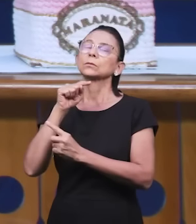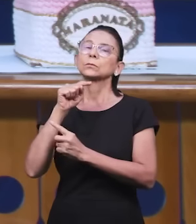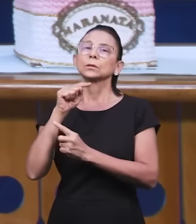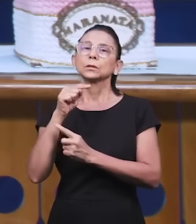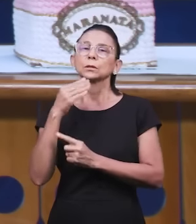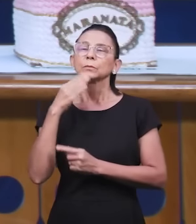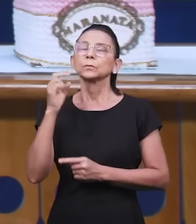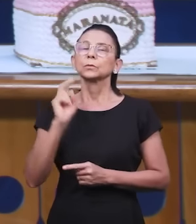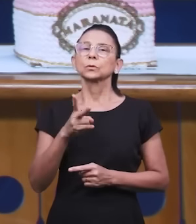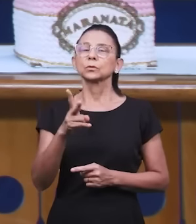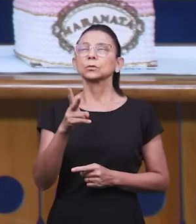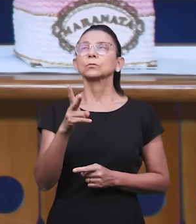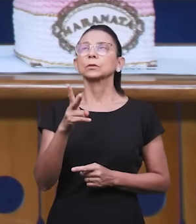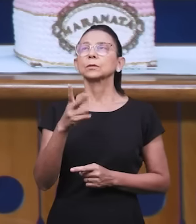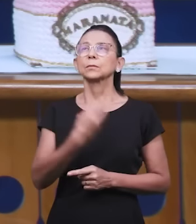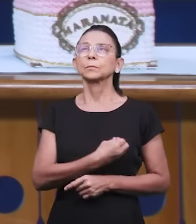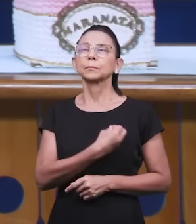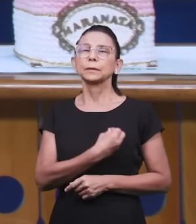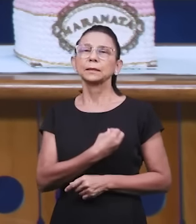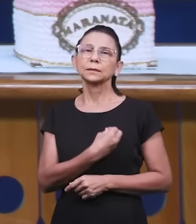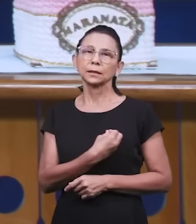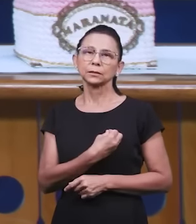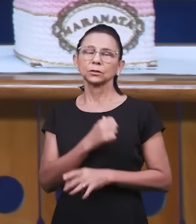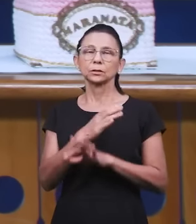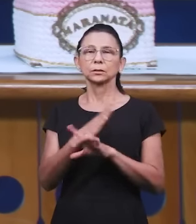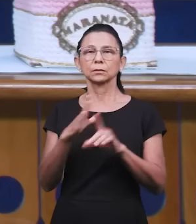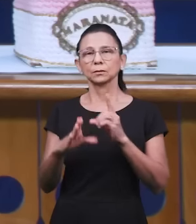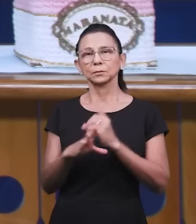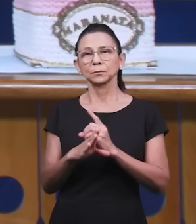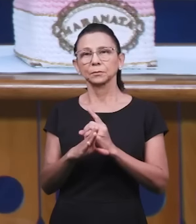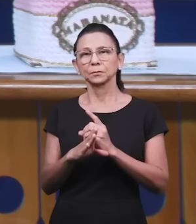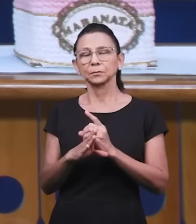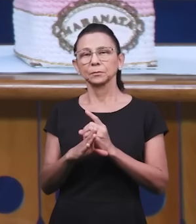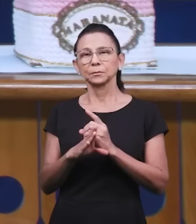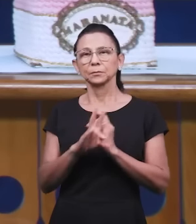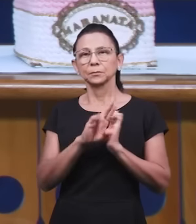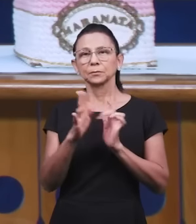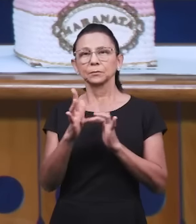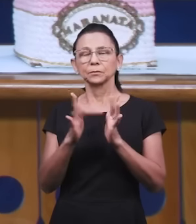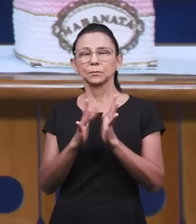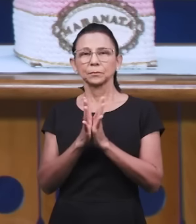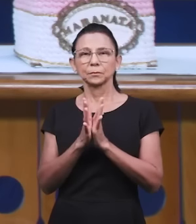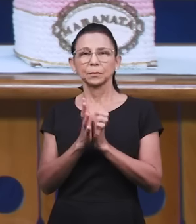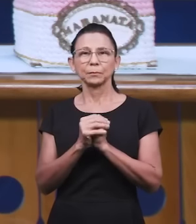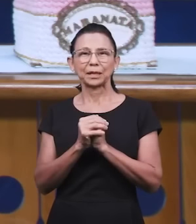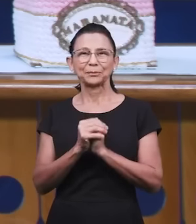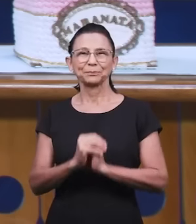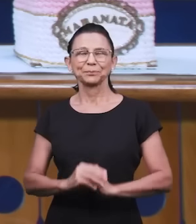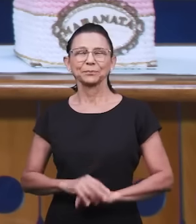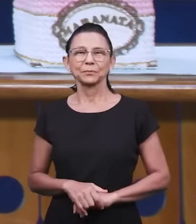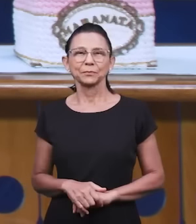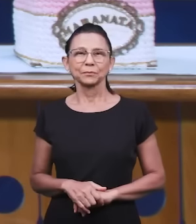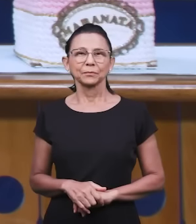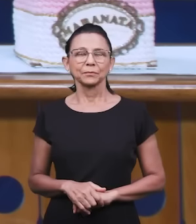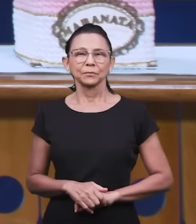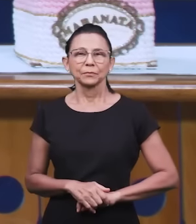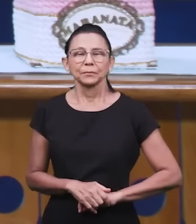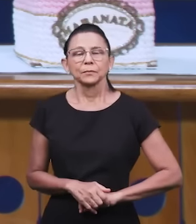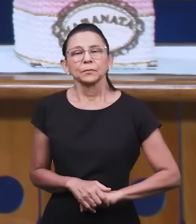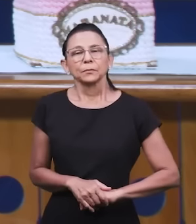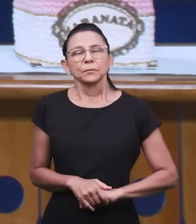esse recurso e pedimos que Tu continues a falar ao nosso coração ao longo de todo esse culto. Por isso nós oramos em nome do Senhor Jesus.